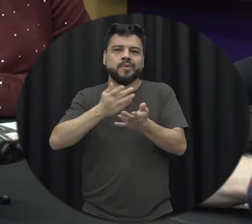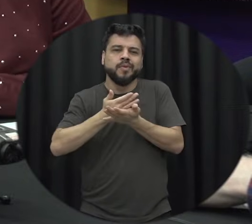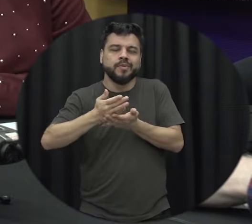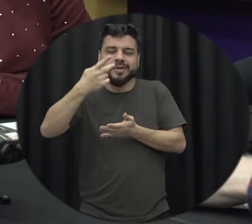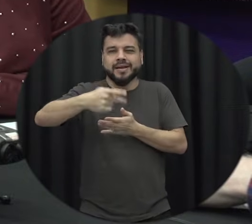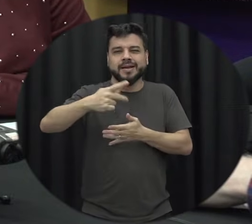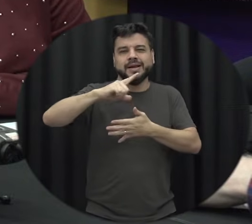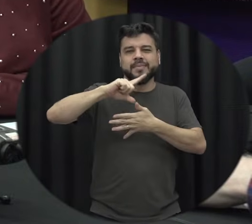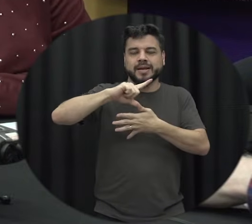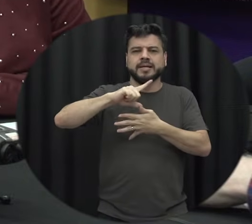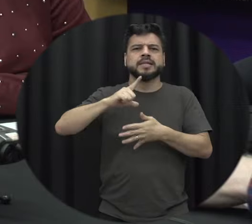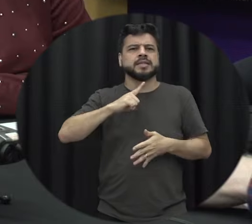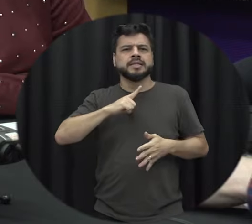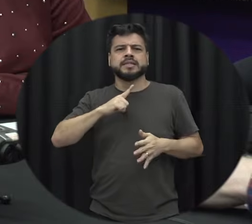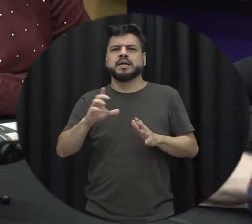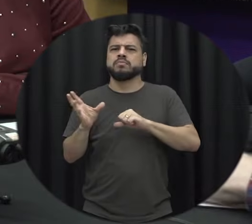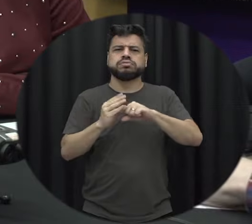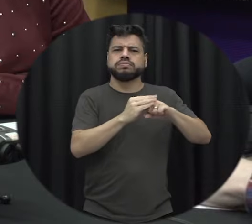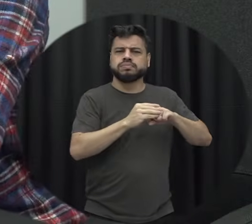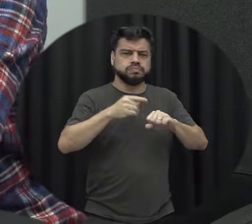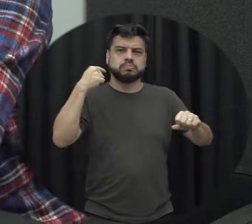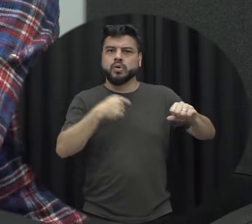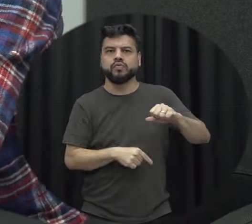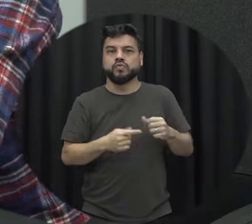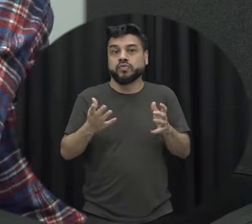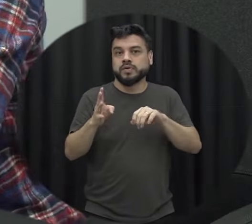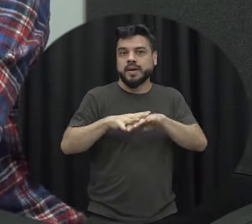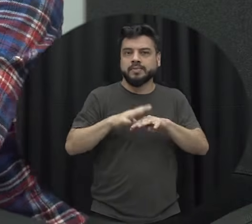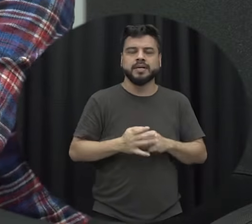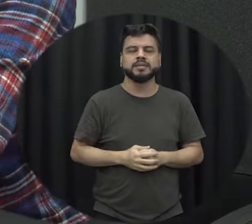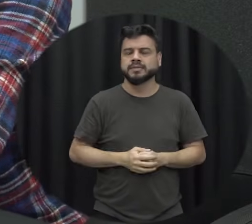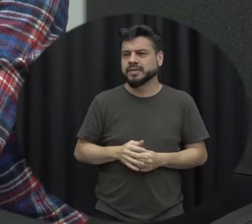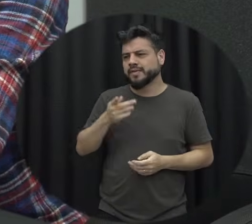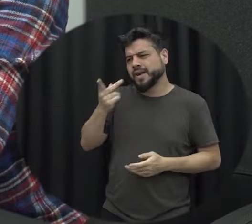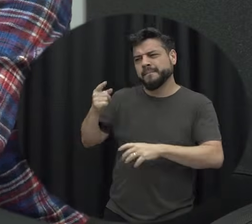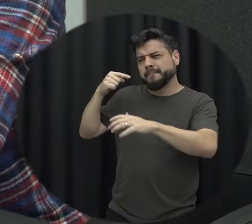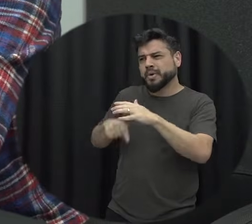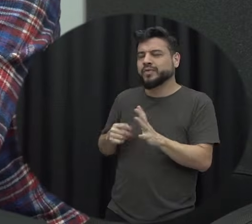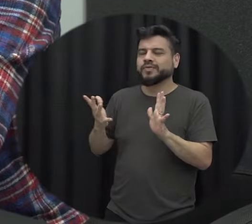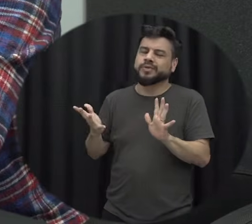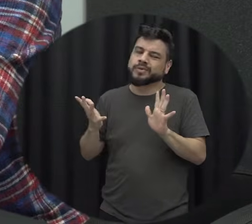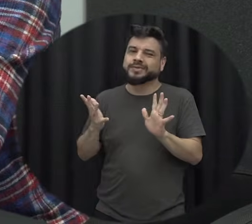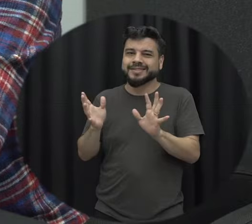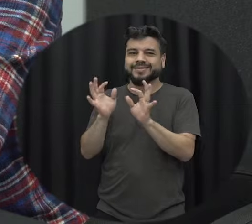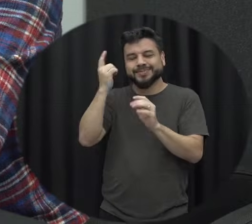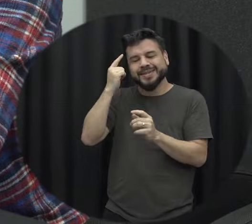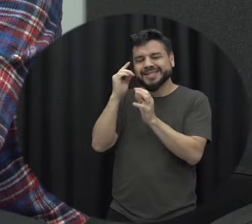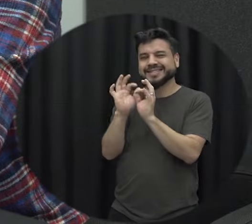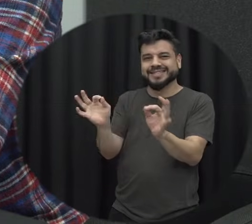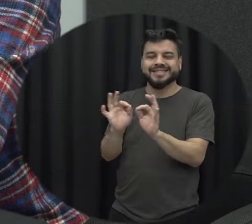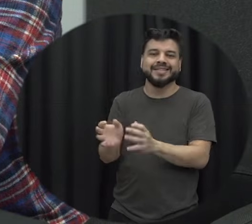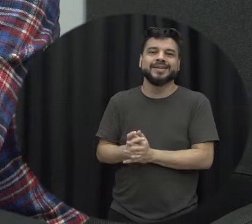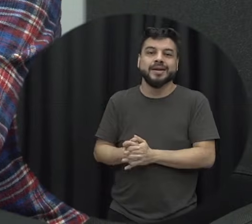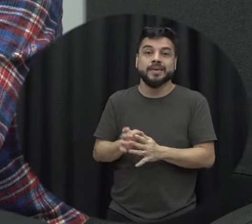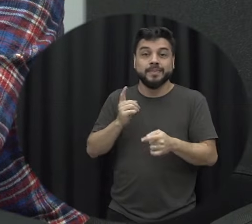tinham um conhecimento mais avançado de matemática? Bom, quando a gente fala em avançado, a gente supõe o simples, né? E a